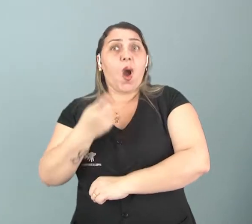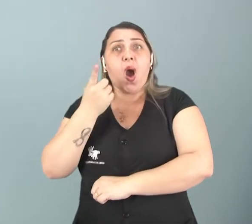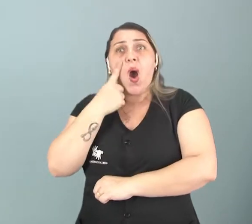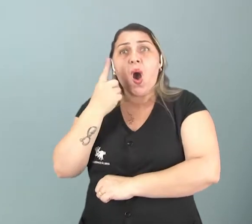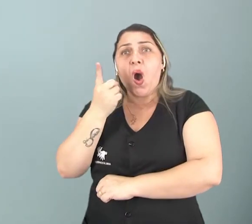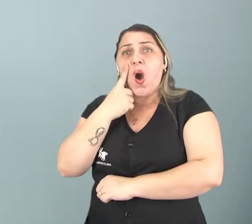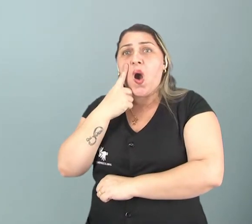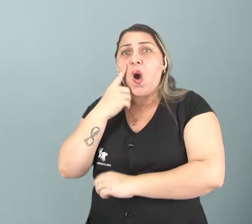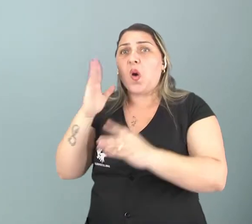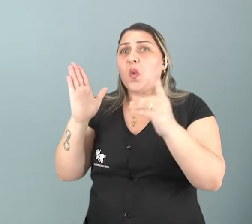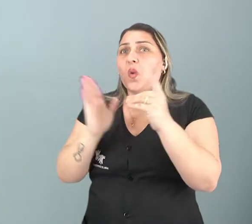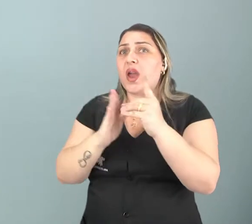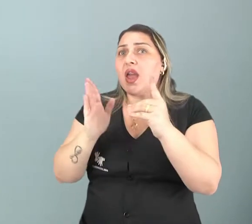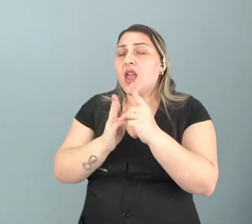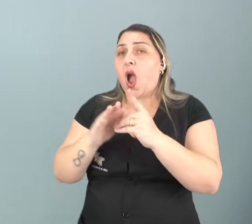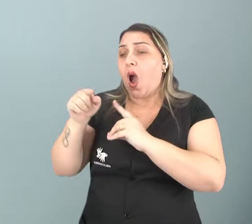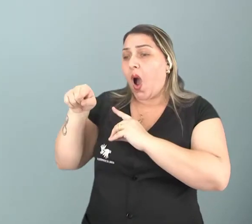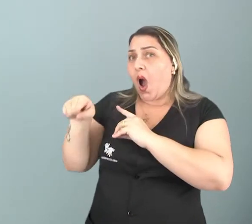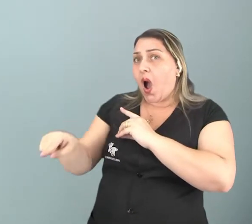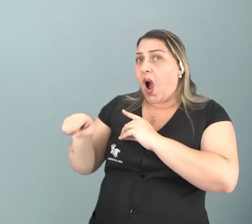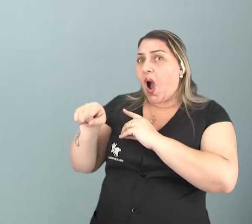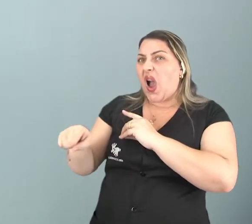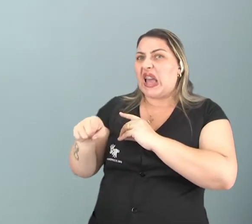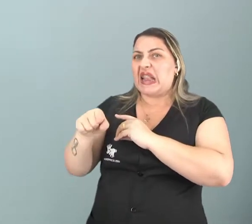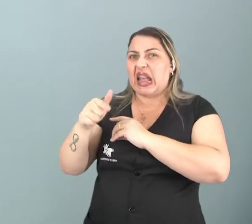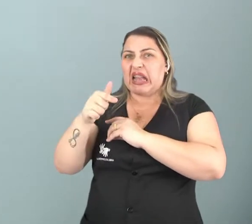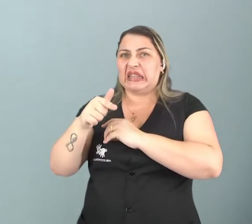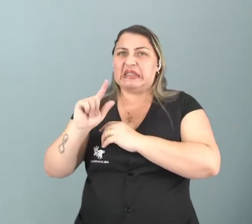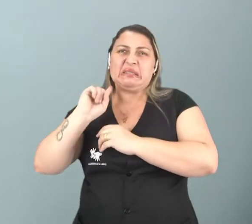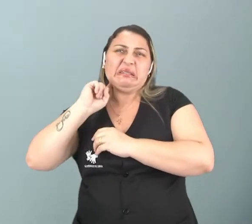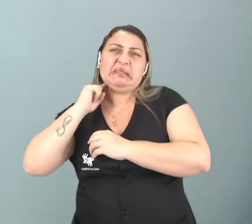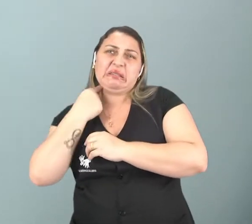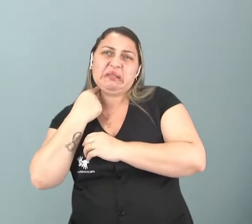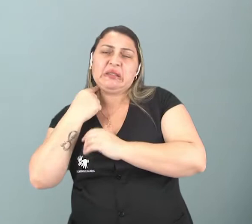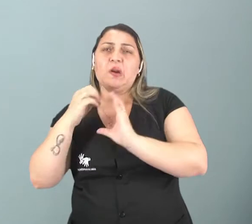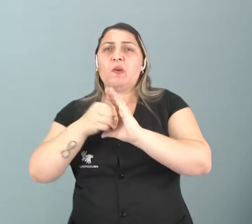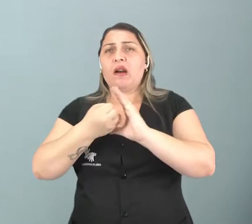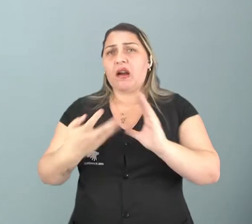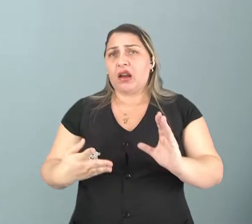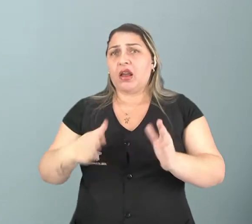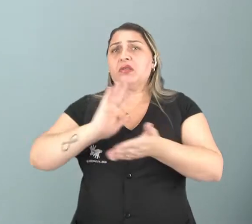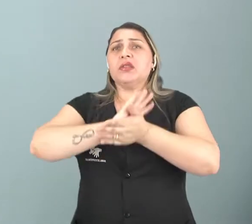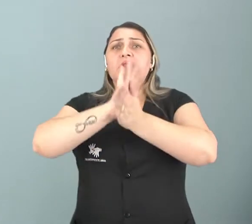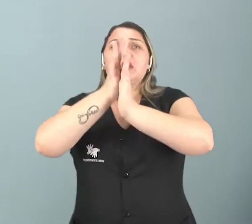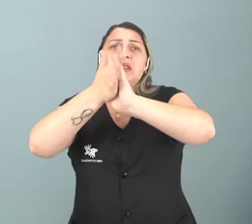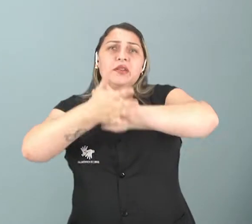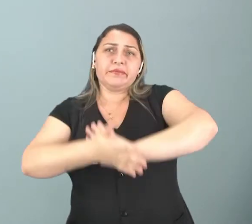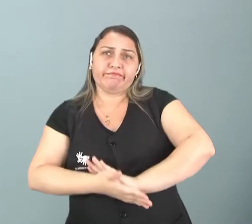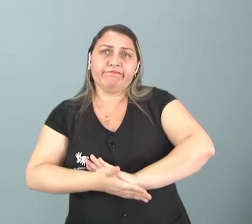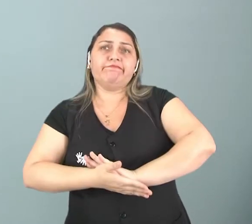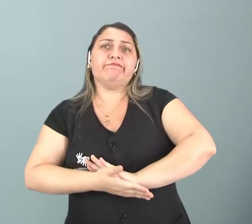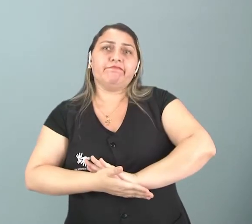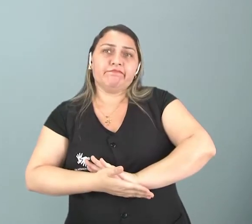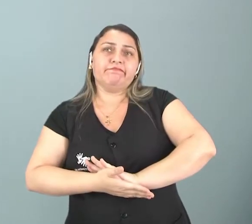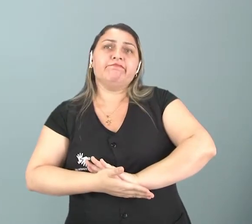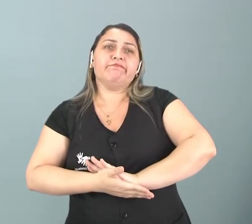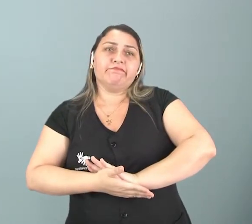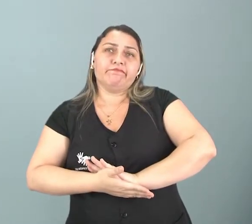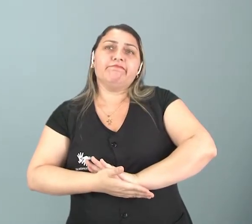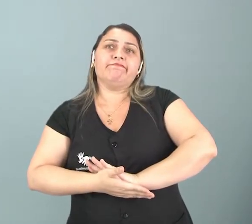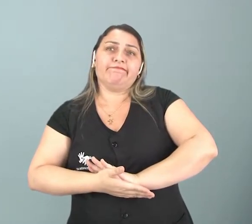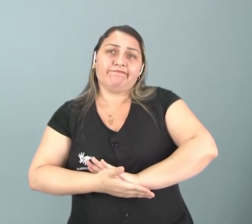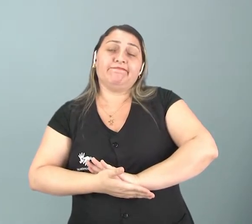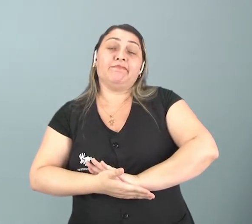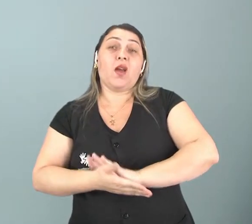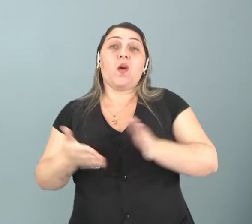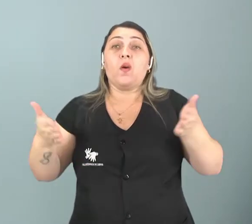aquele índio. Ah, olha, ele é todo sujo. Isso é uma característica discriminatória. Você não pode fazer isso, tá? Então, a